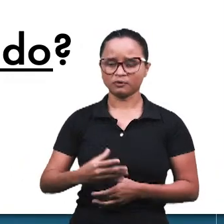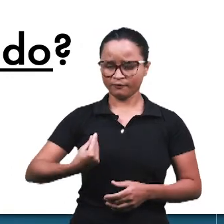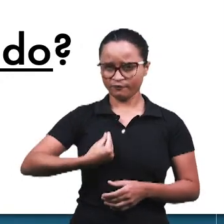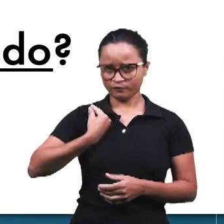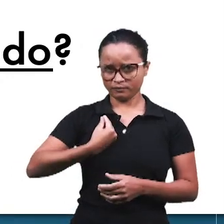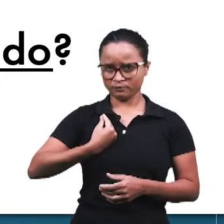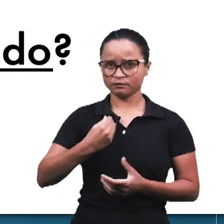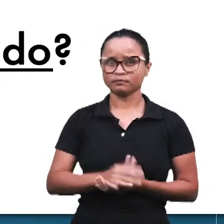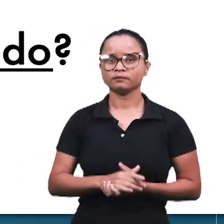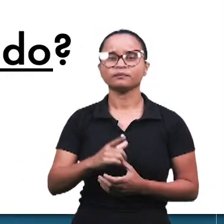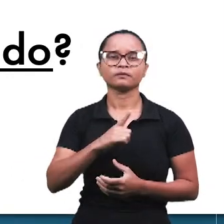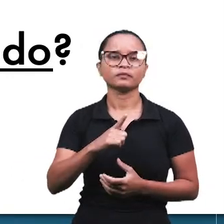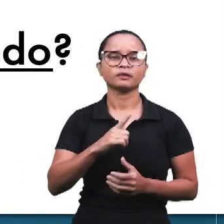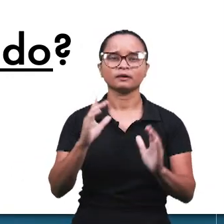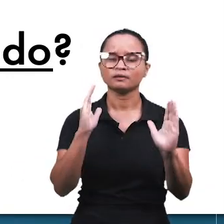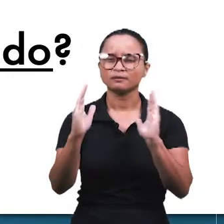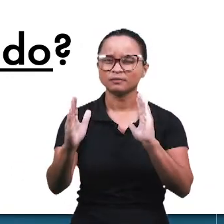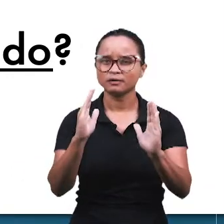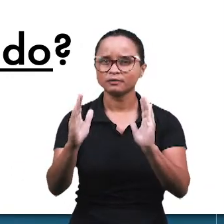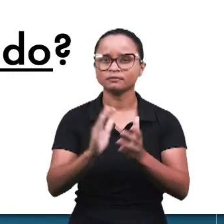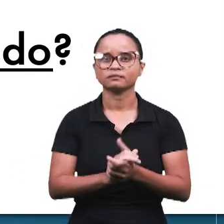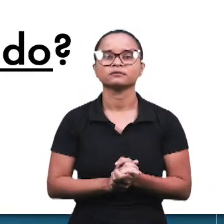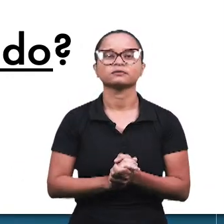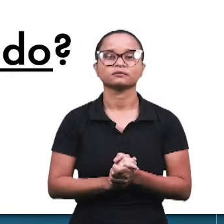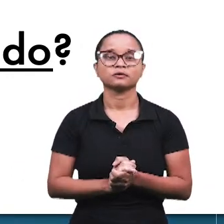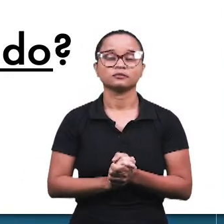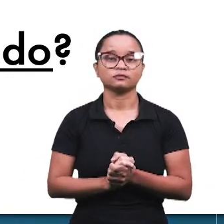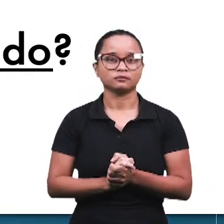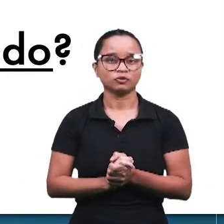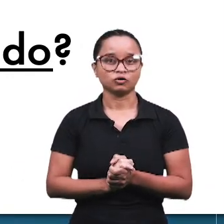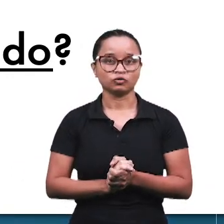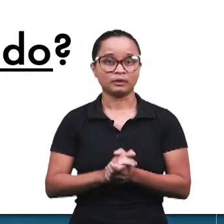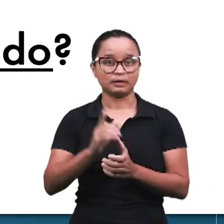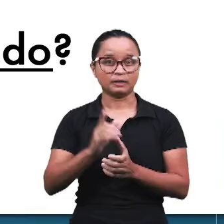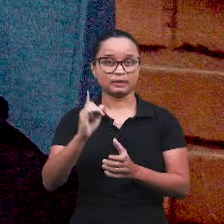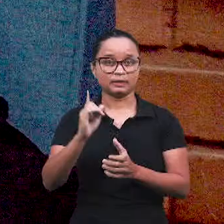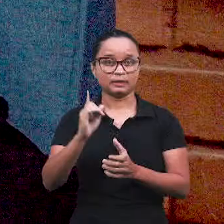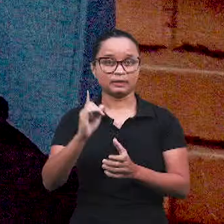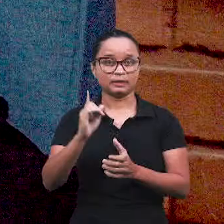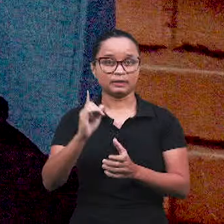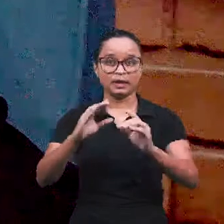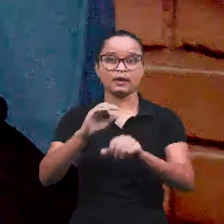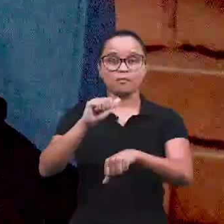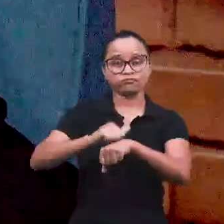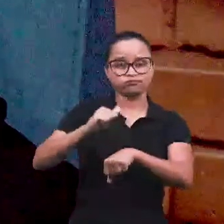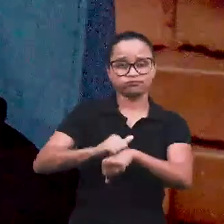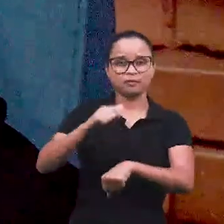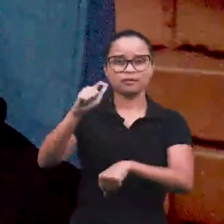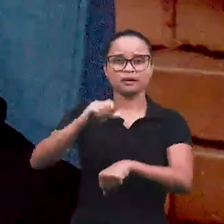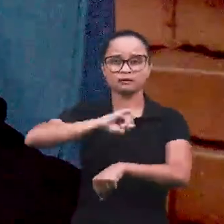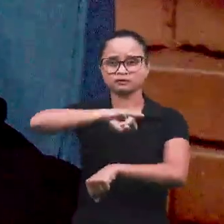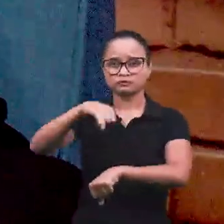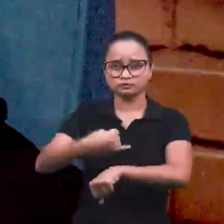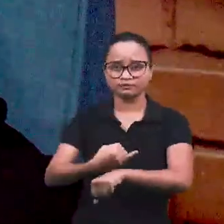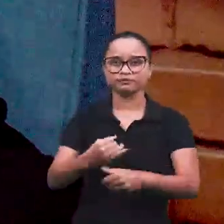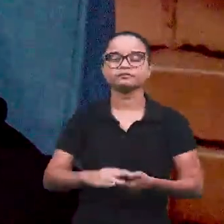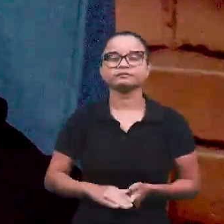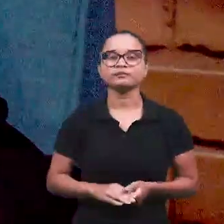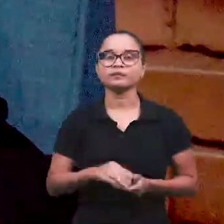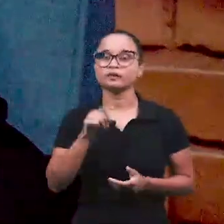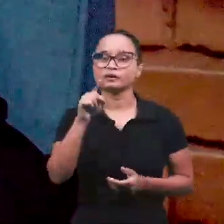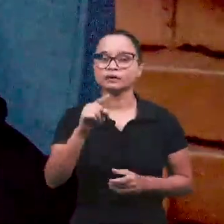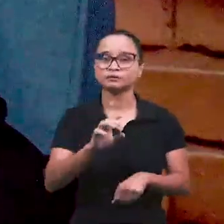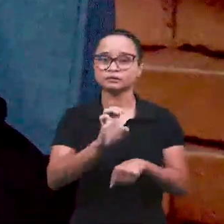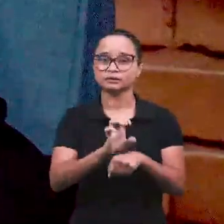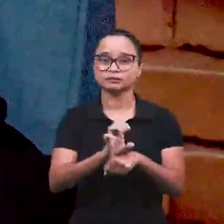nesse período, no período da destruição do templo de Jerusalém? Quem vai nos dar essa resposta é lá do estado de São